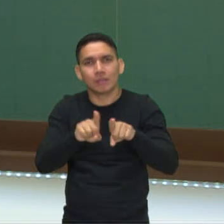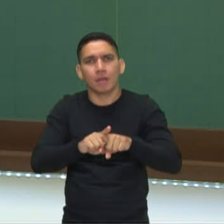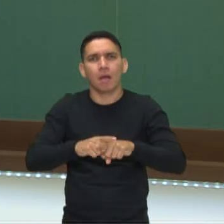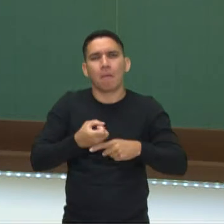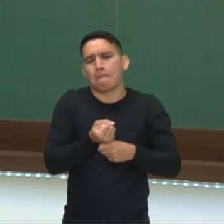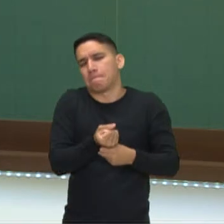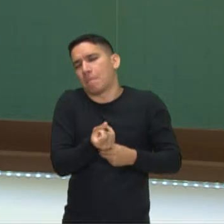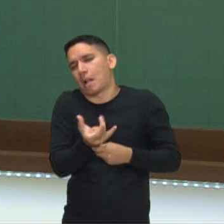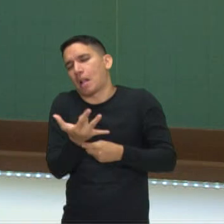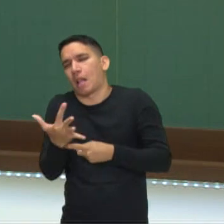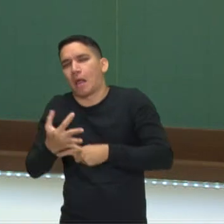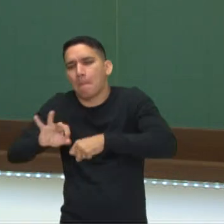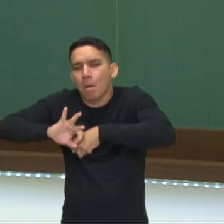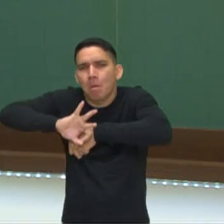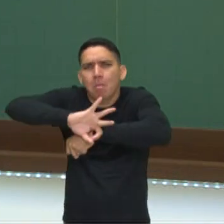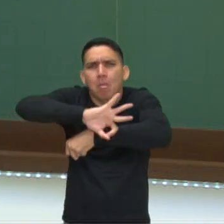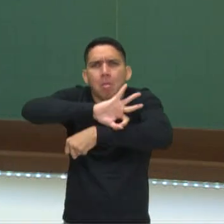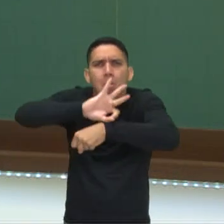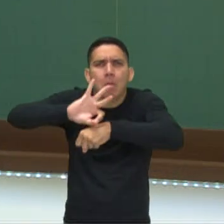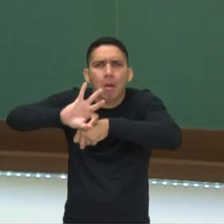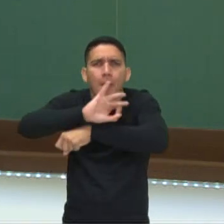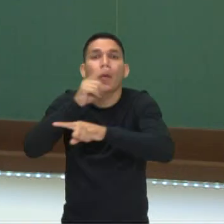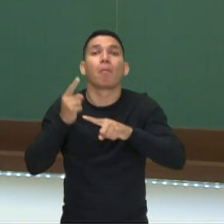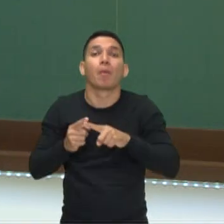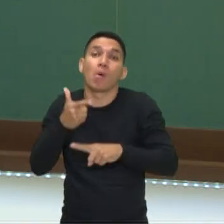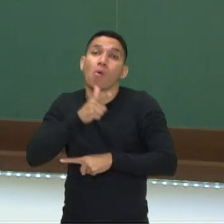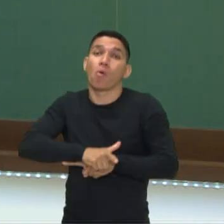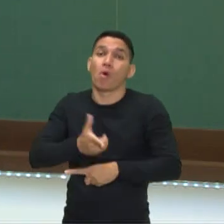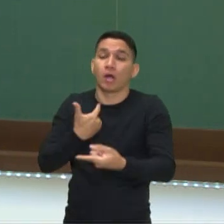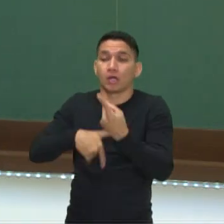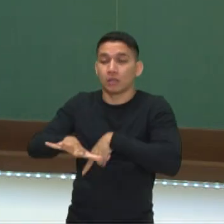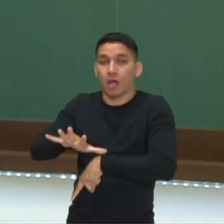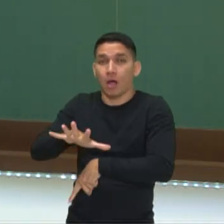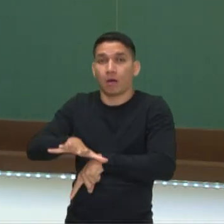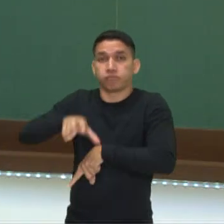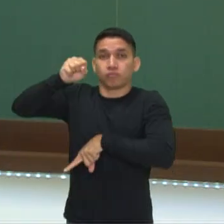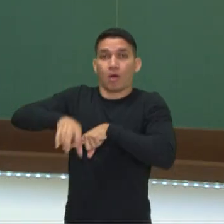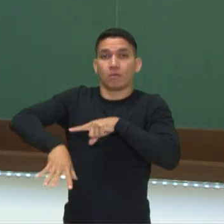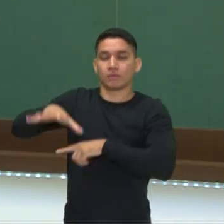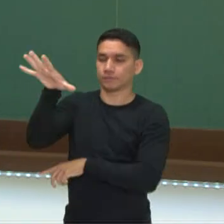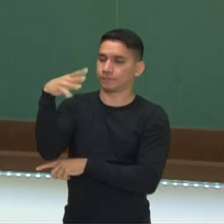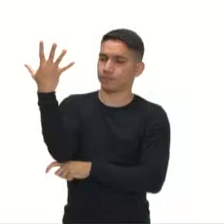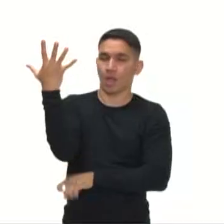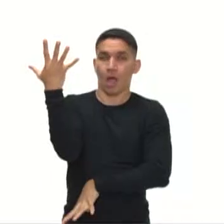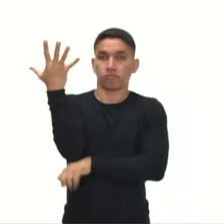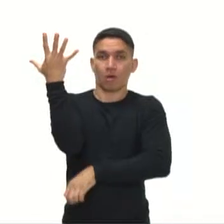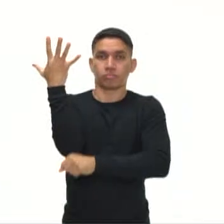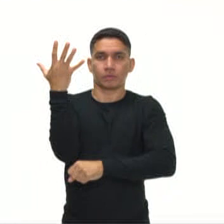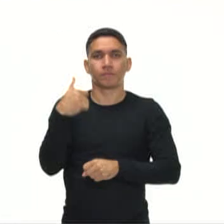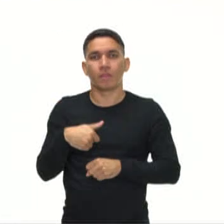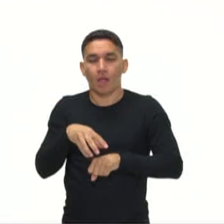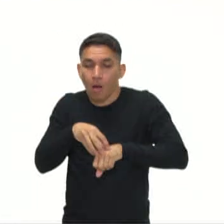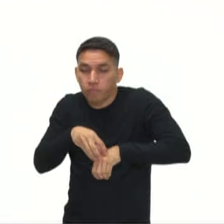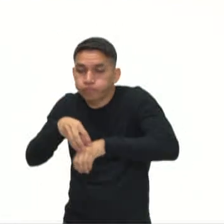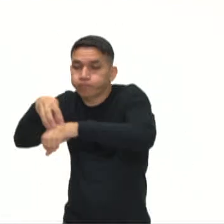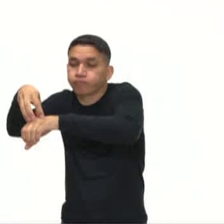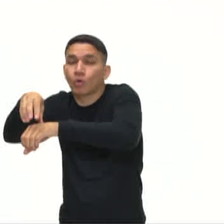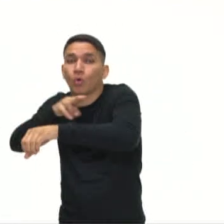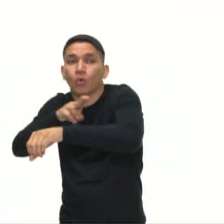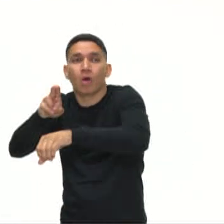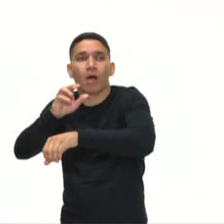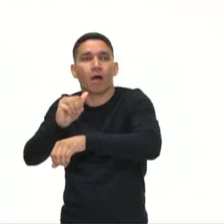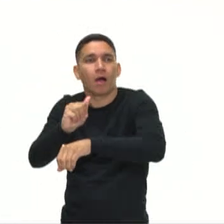numerosos poros, justamente para ajudar a condução dessa água. E o transporte é chamado de ascendente da